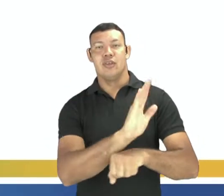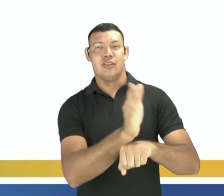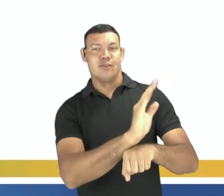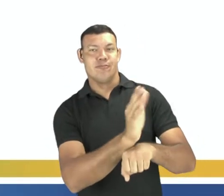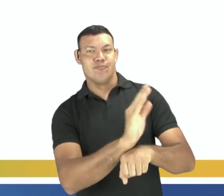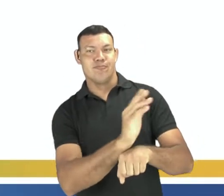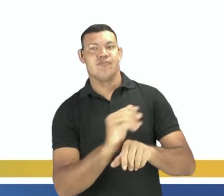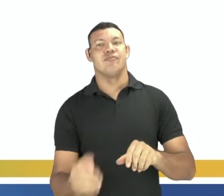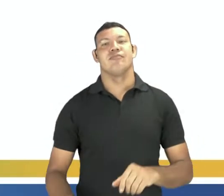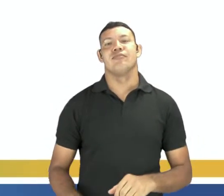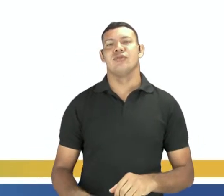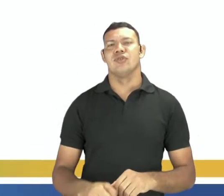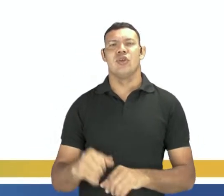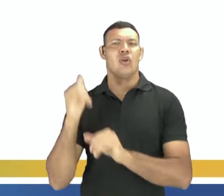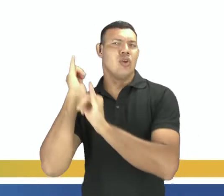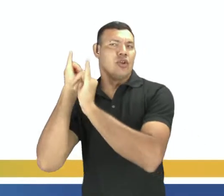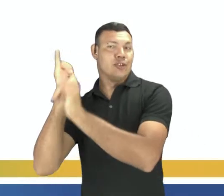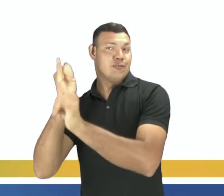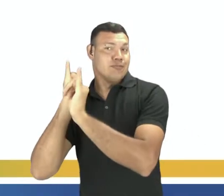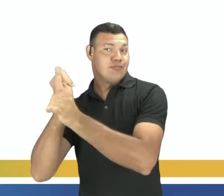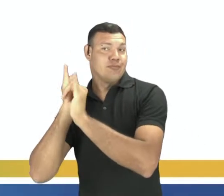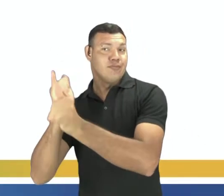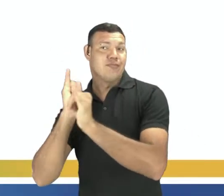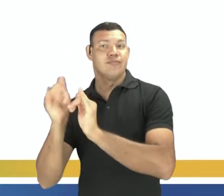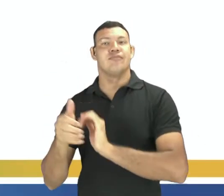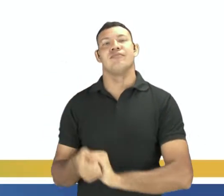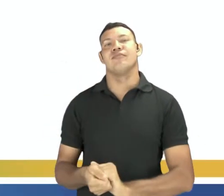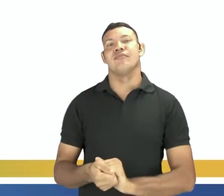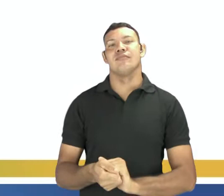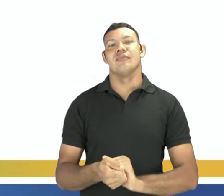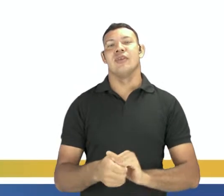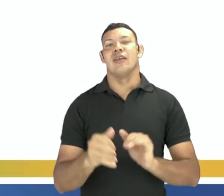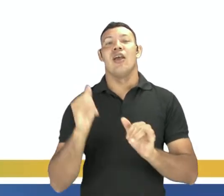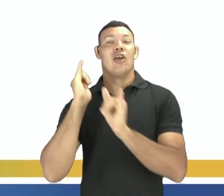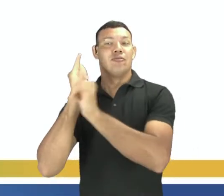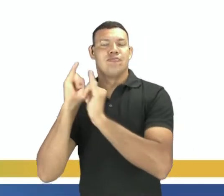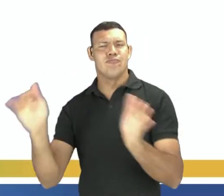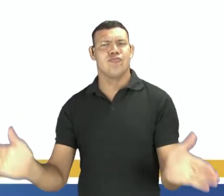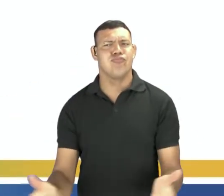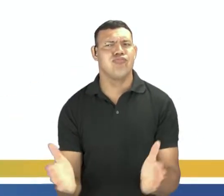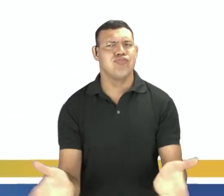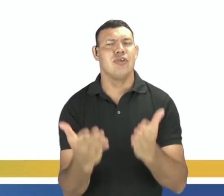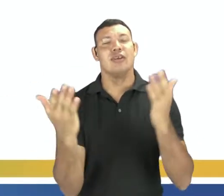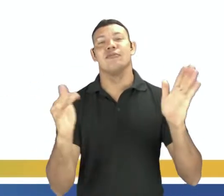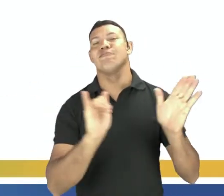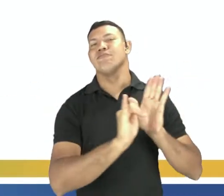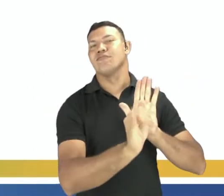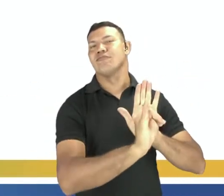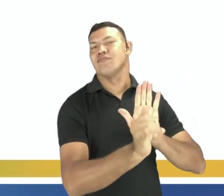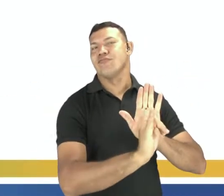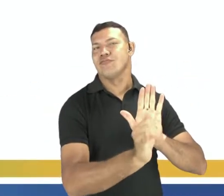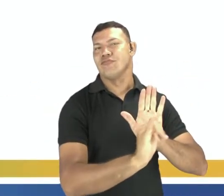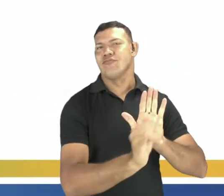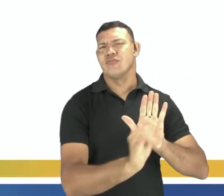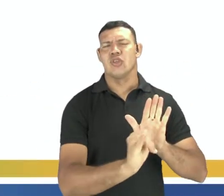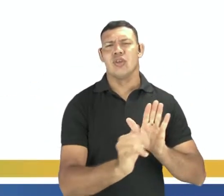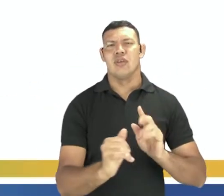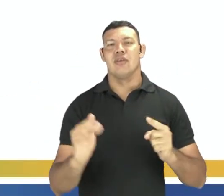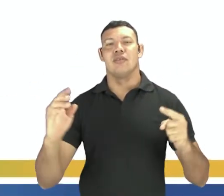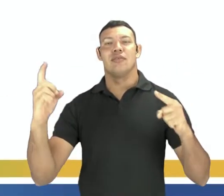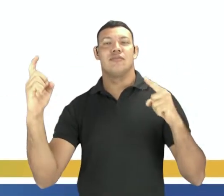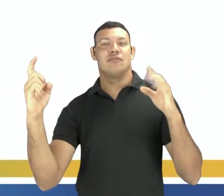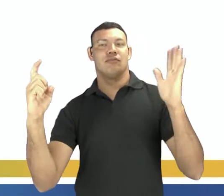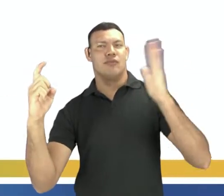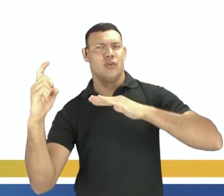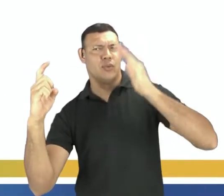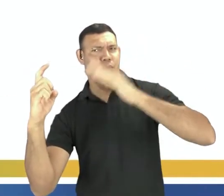nós temos contos, nós temos contos fantásticos, nós temos fábulas, nós temos mito. Todos esses